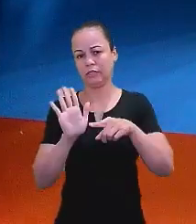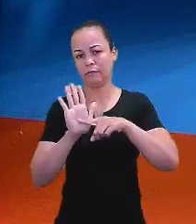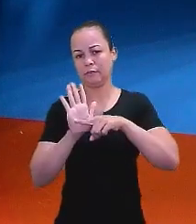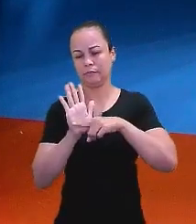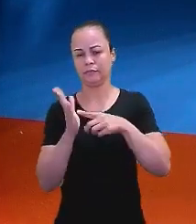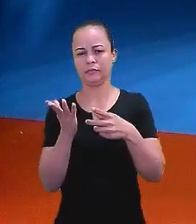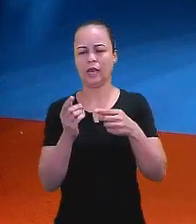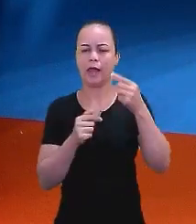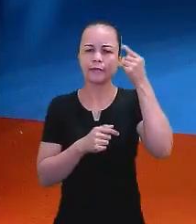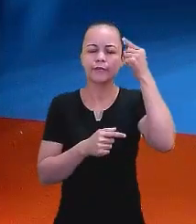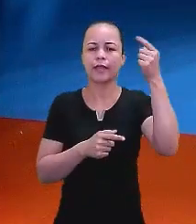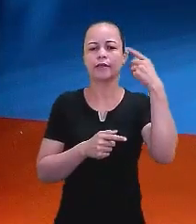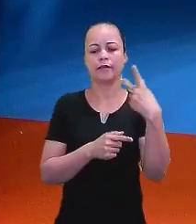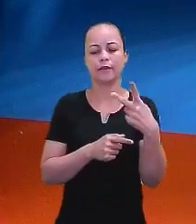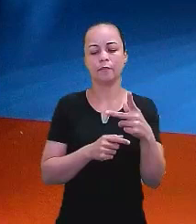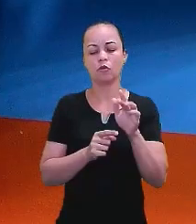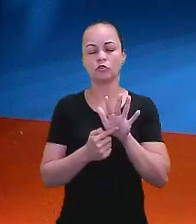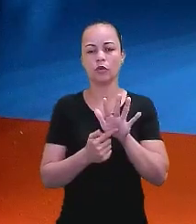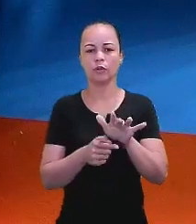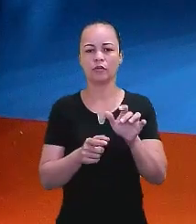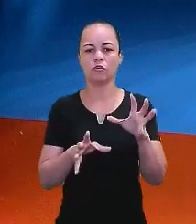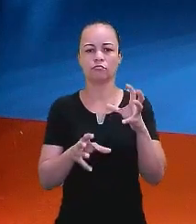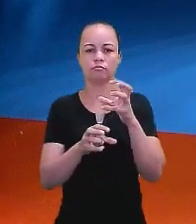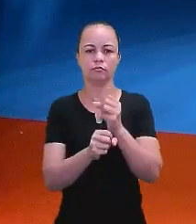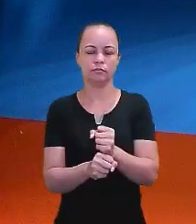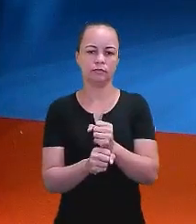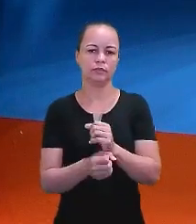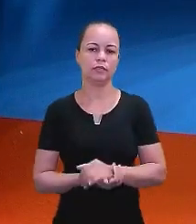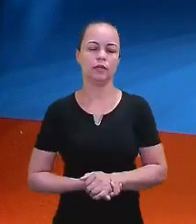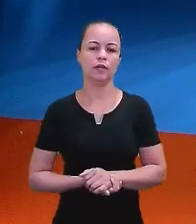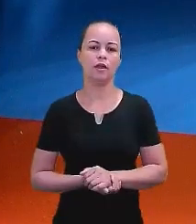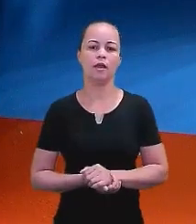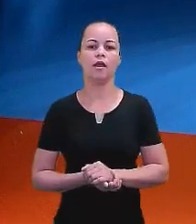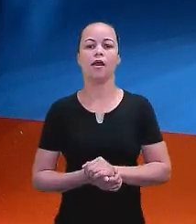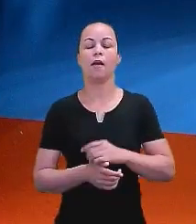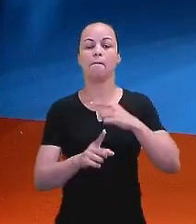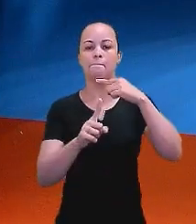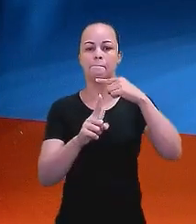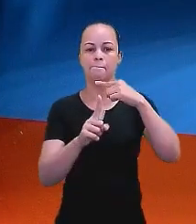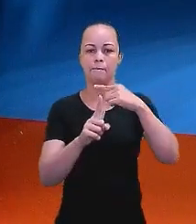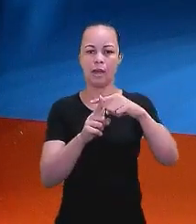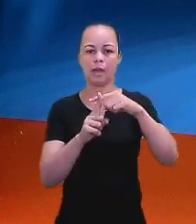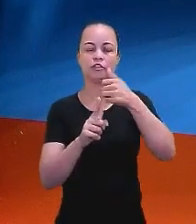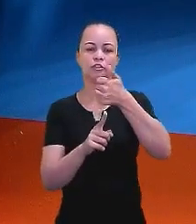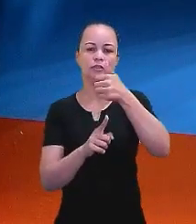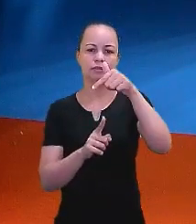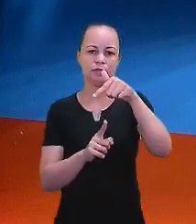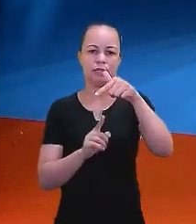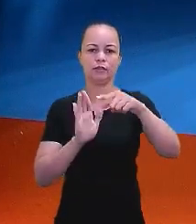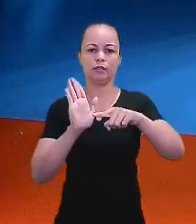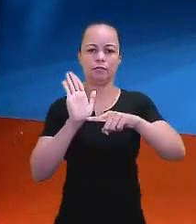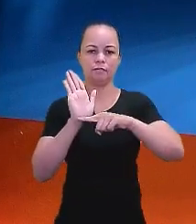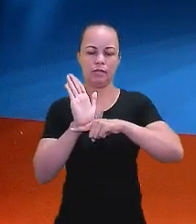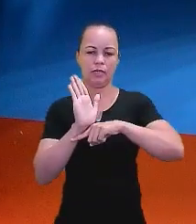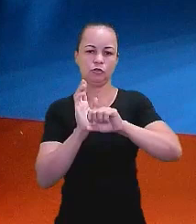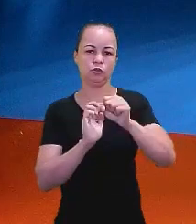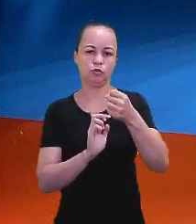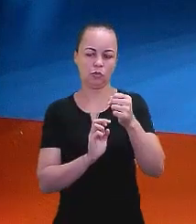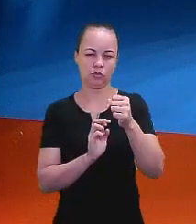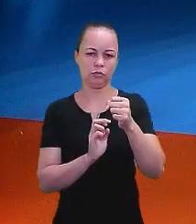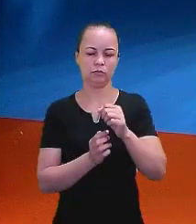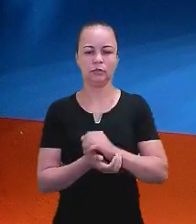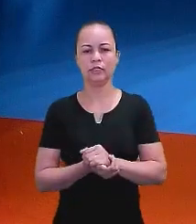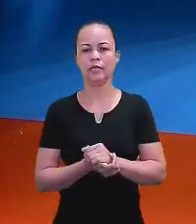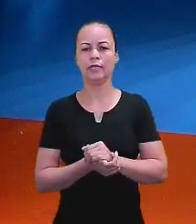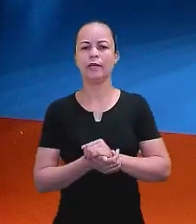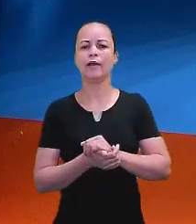ideia que ele dá é que eu vou somar tudo isso. Mais 17 menos 8. Eu já sei que 17 positivo é